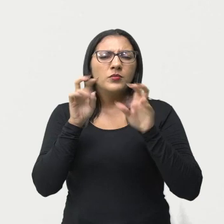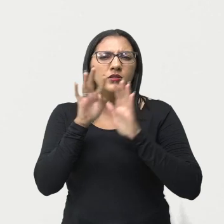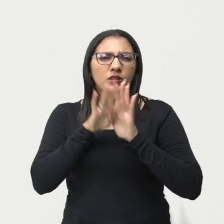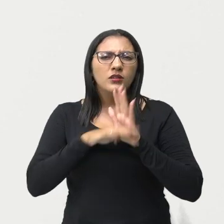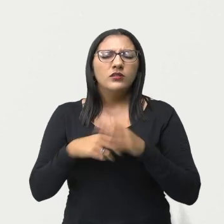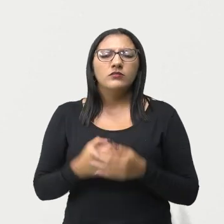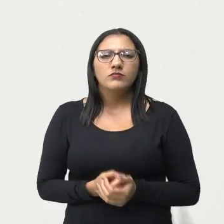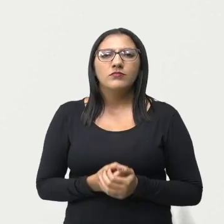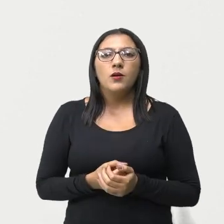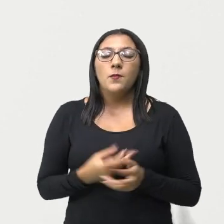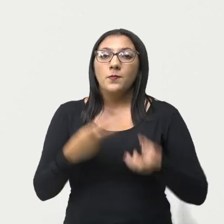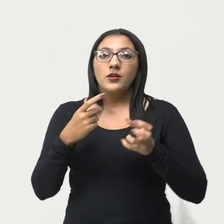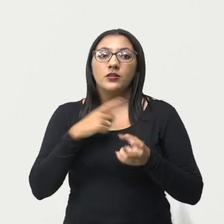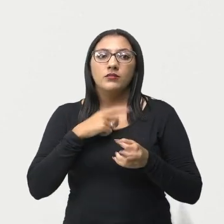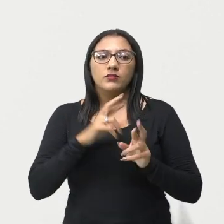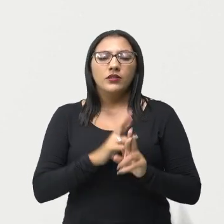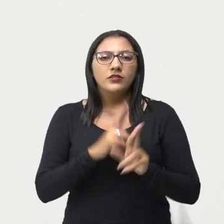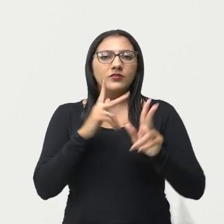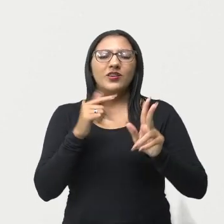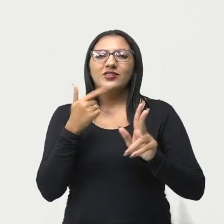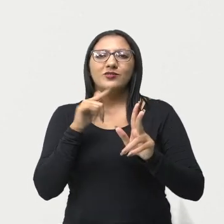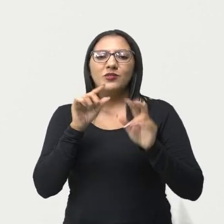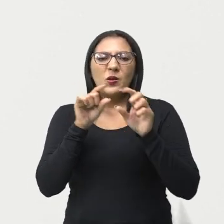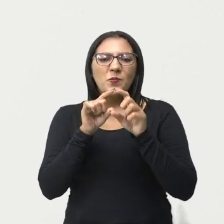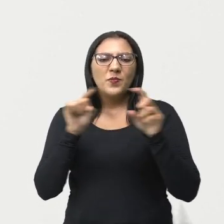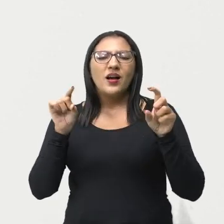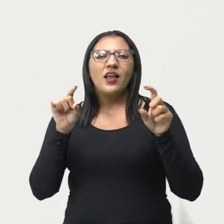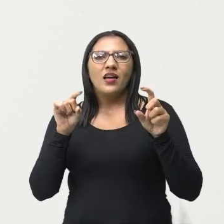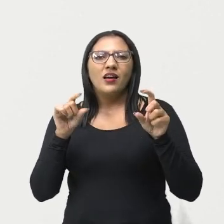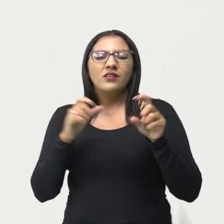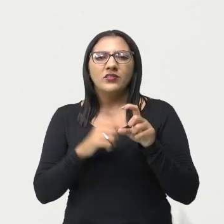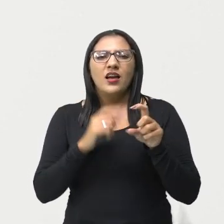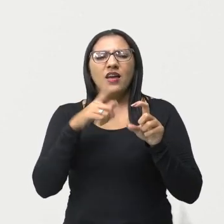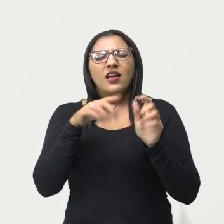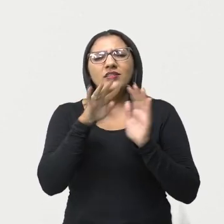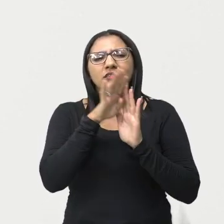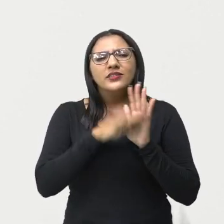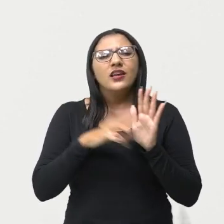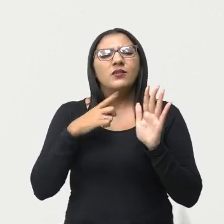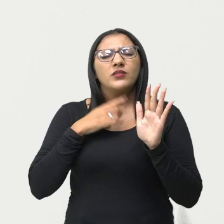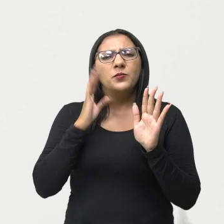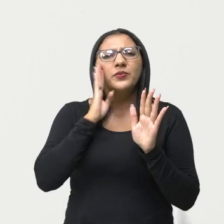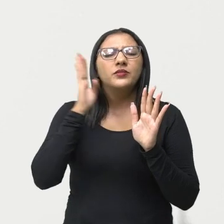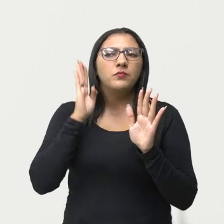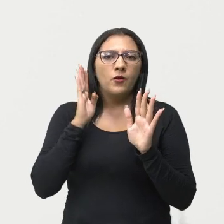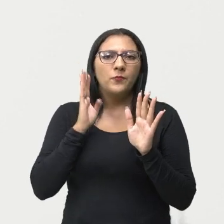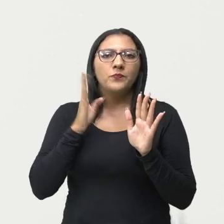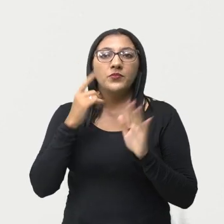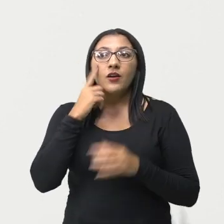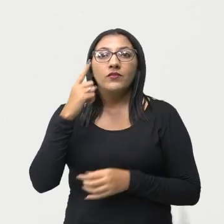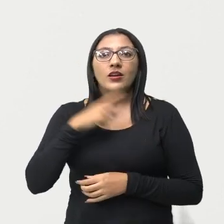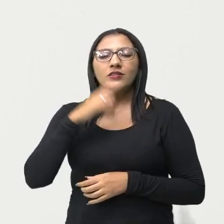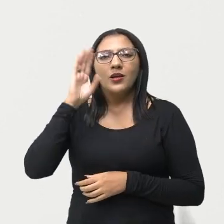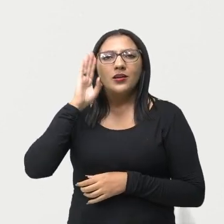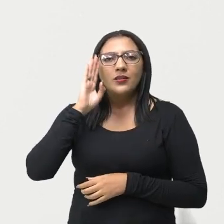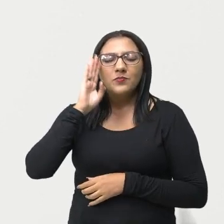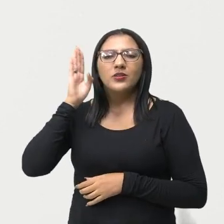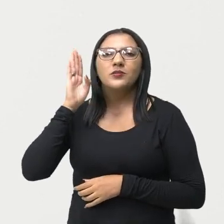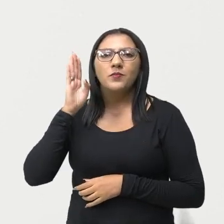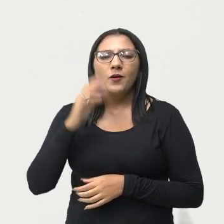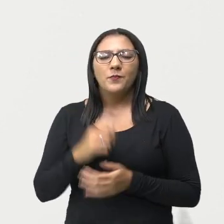questão anterior, a gente não tem mais aquele enunciado. Fala-se principalmente, né, que a gente já tem a ideia principal,